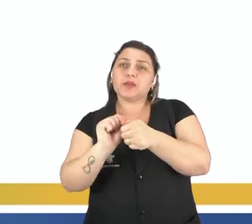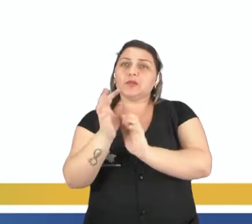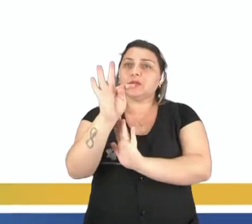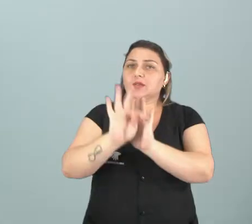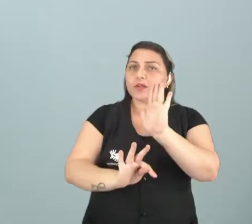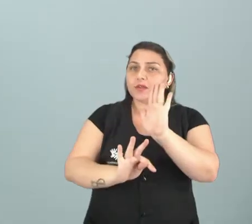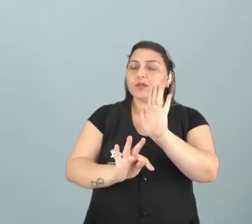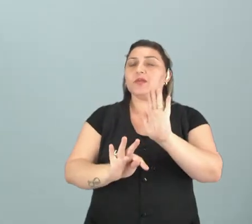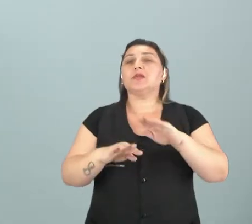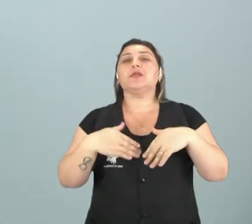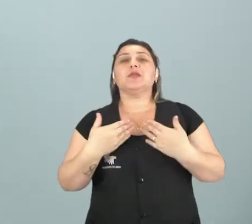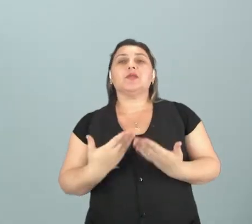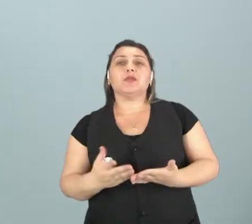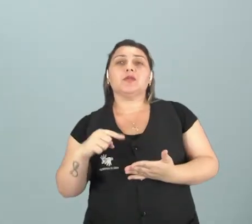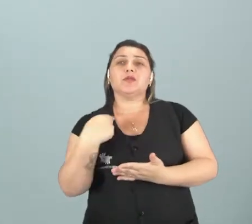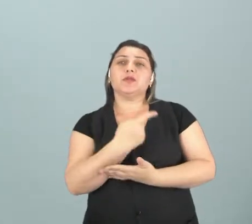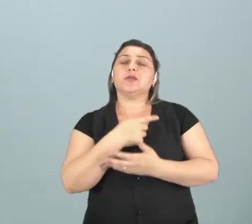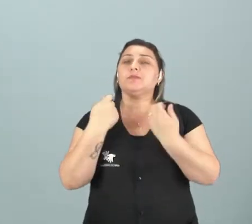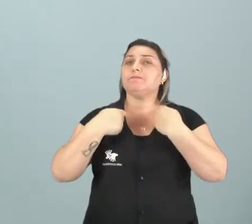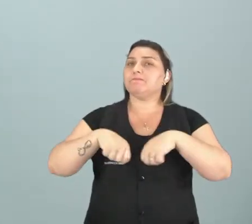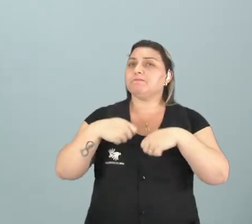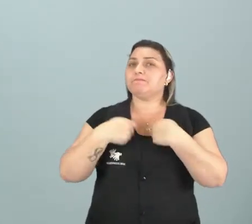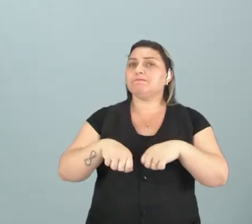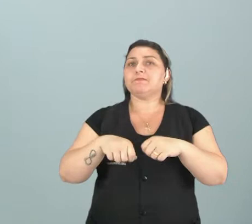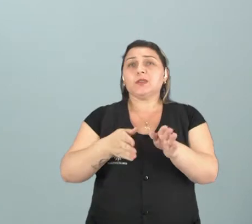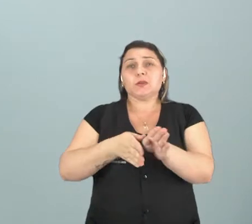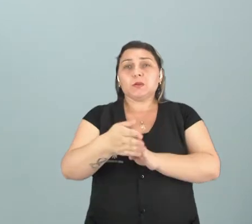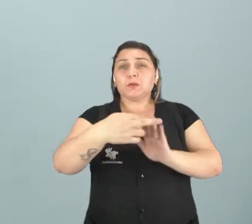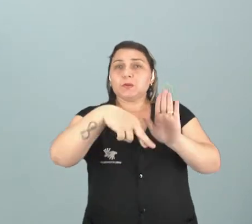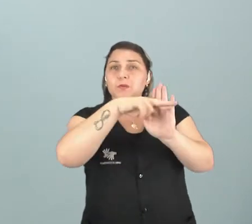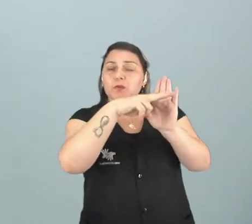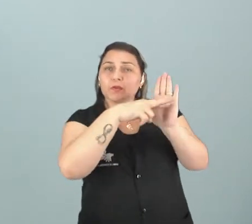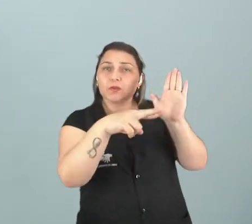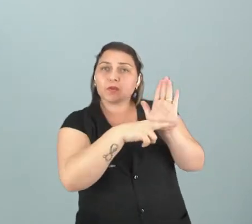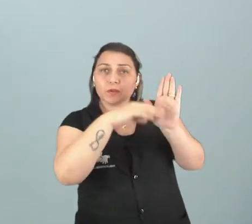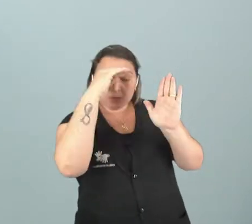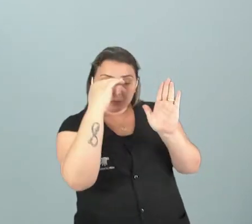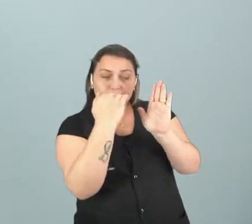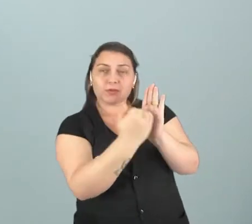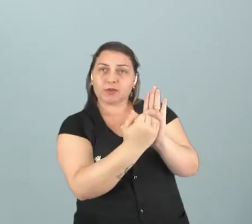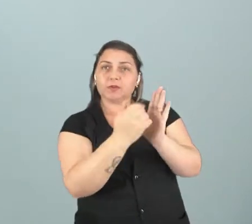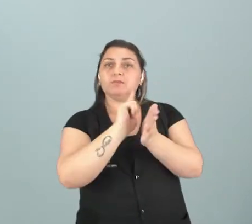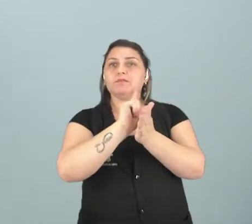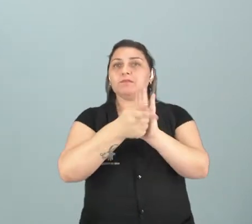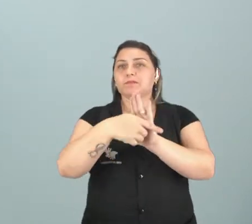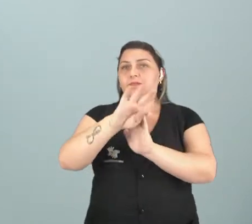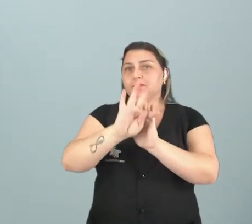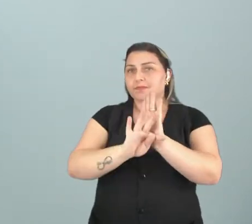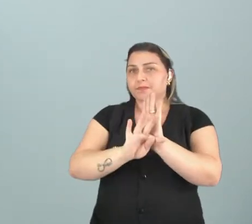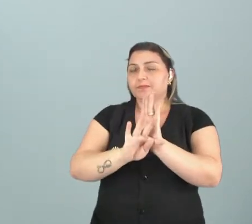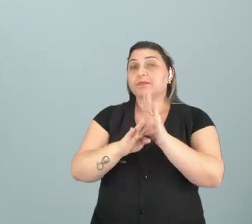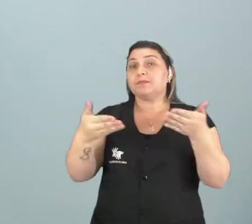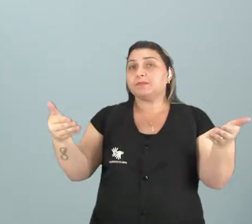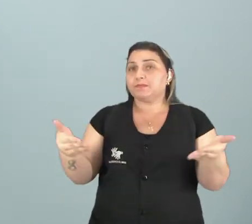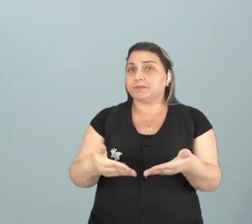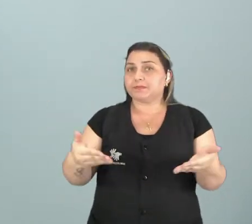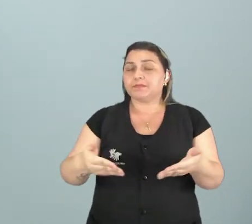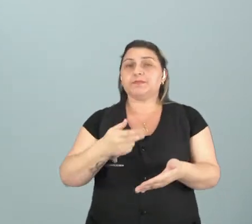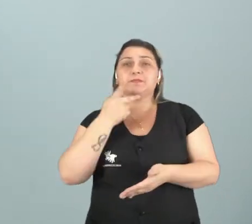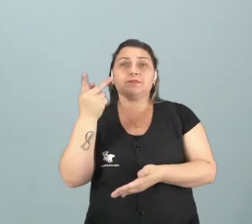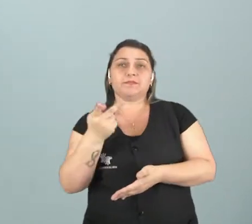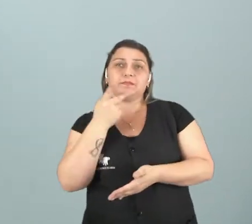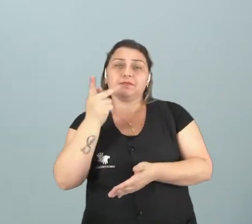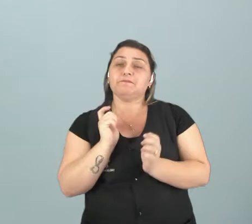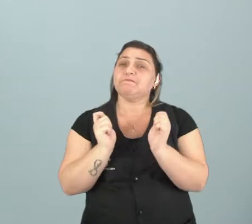texto. Então, gente, nós precisamos seguir orientações para a produção de qualquer gênero textual. Vamos agora falar sobre